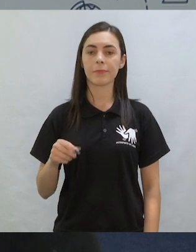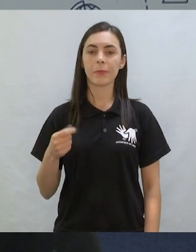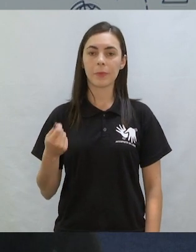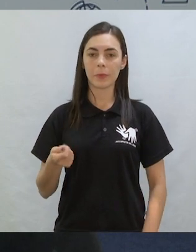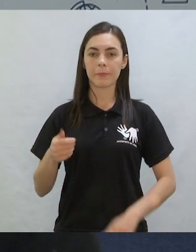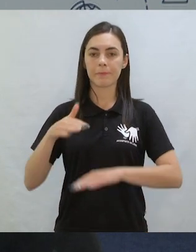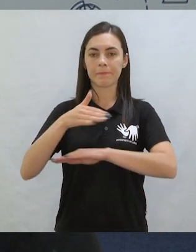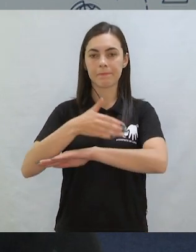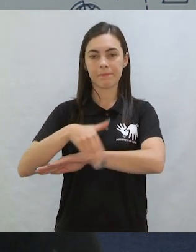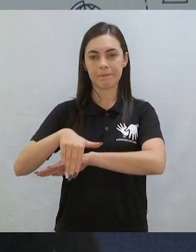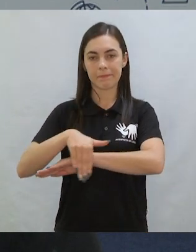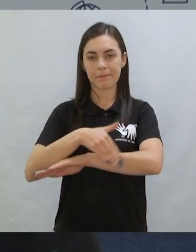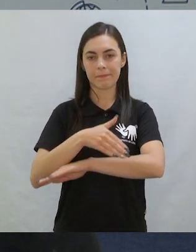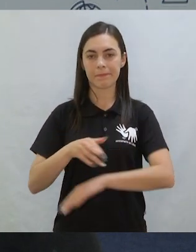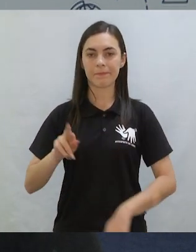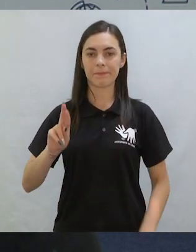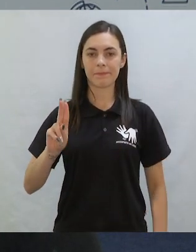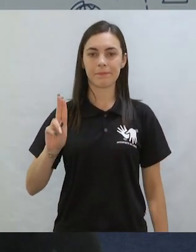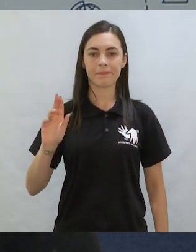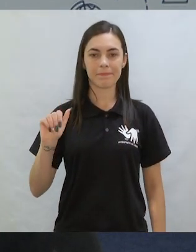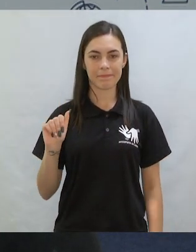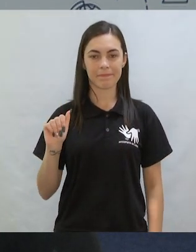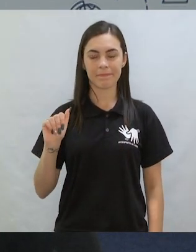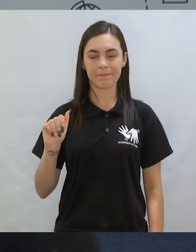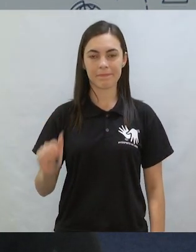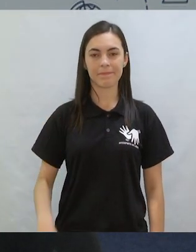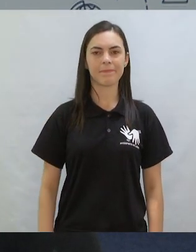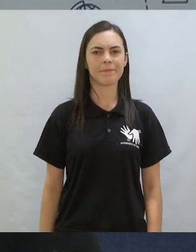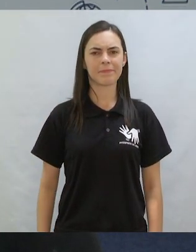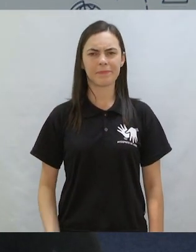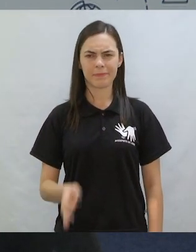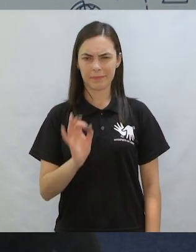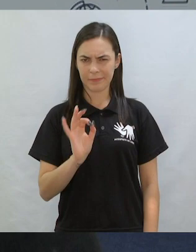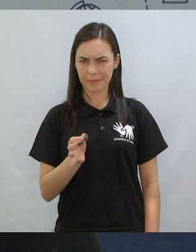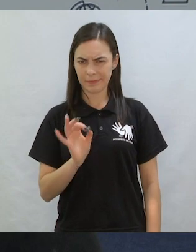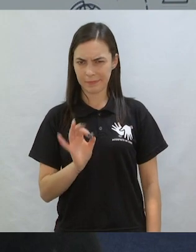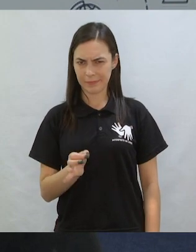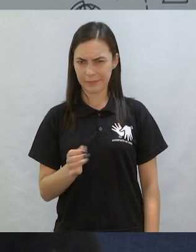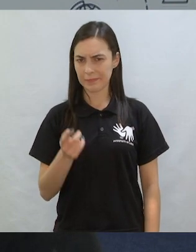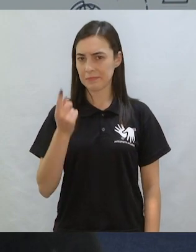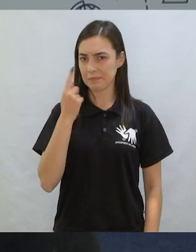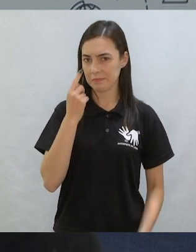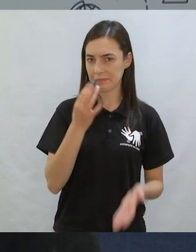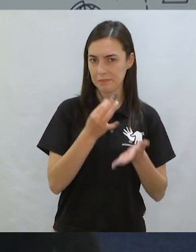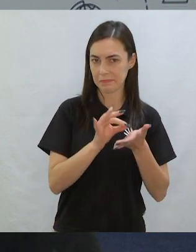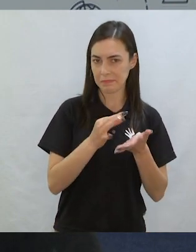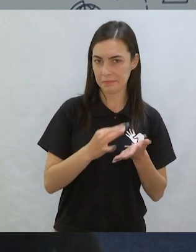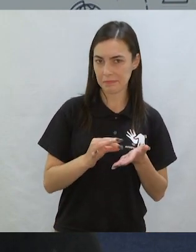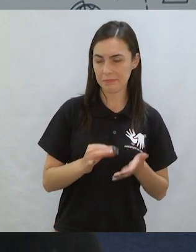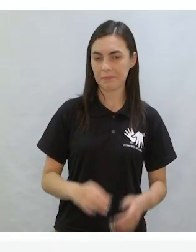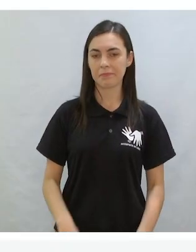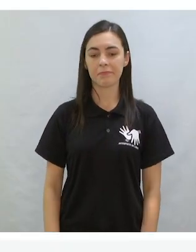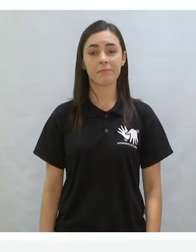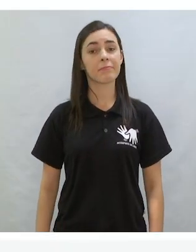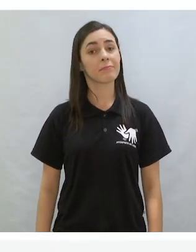a palavra RUA. Vamos ver se é isso mesmo, que é igual à